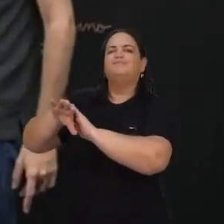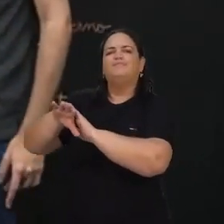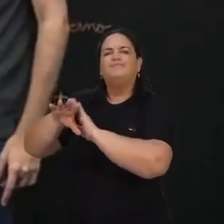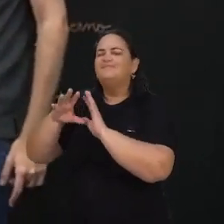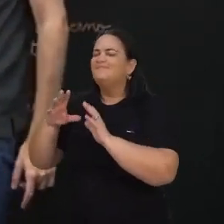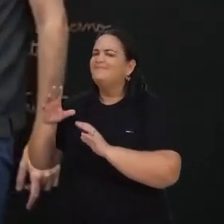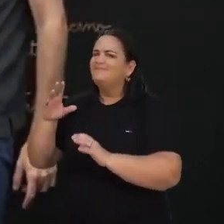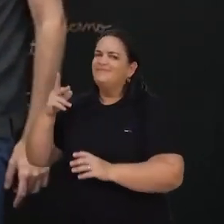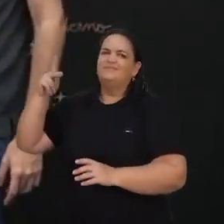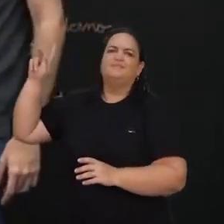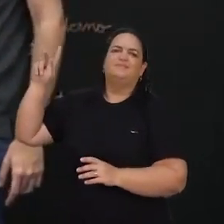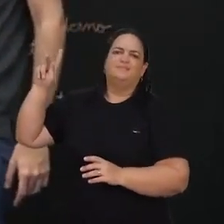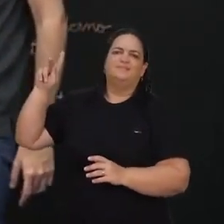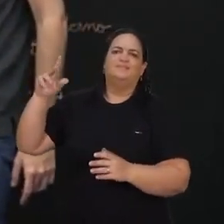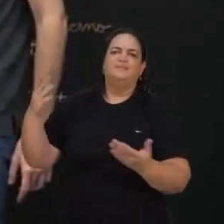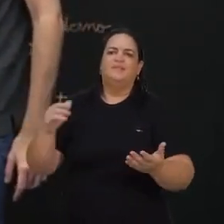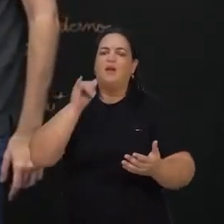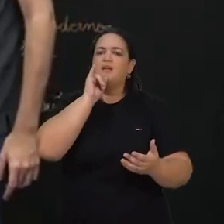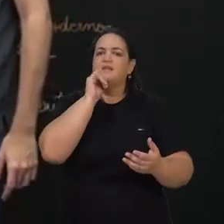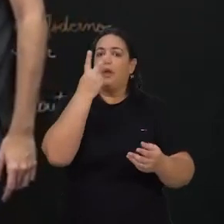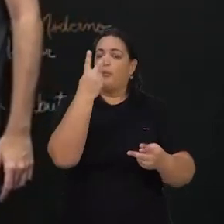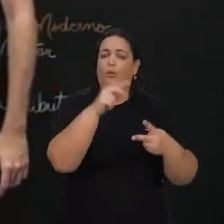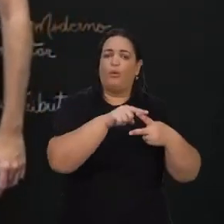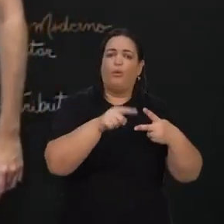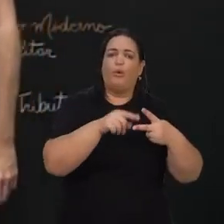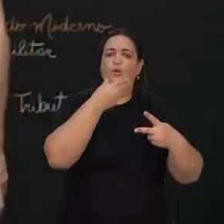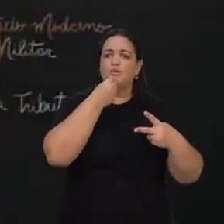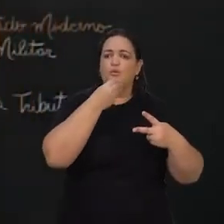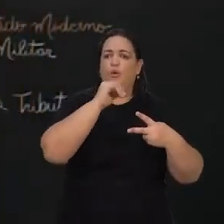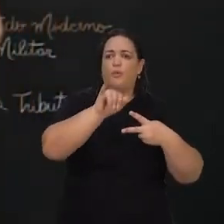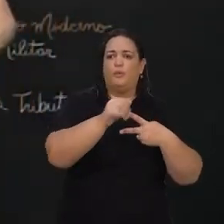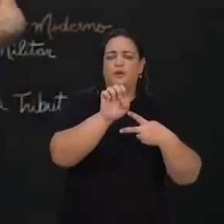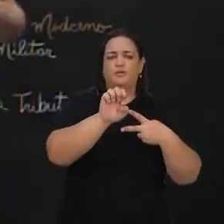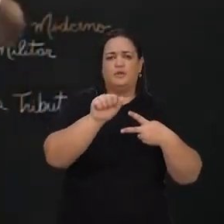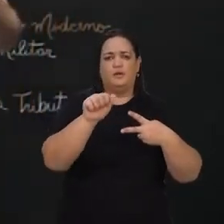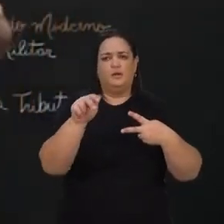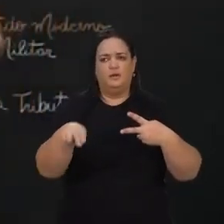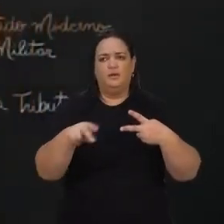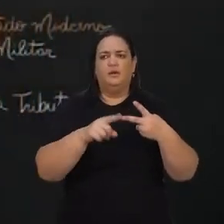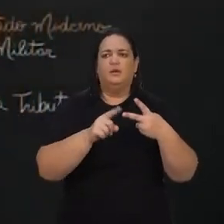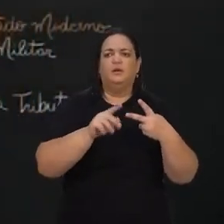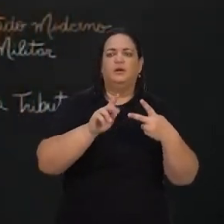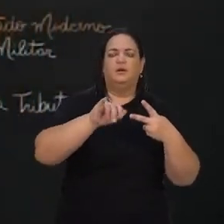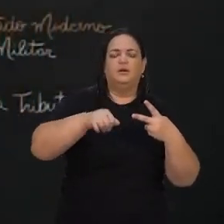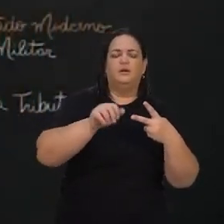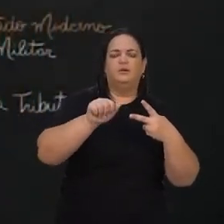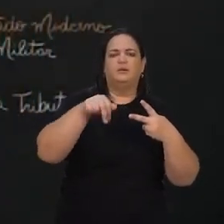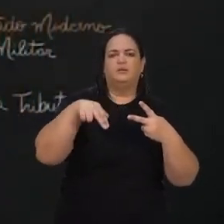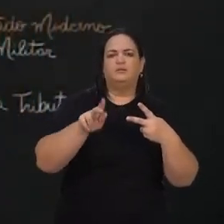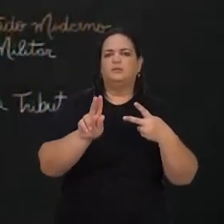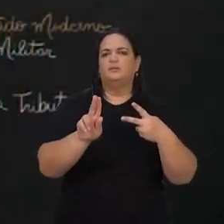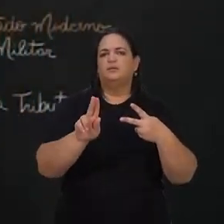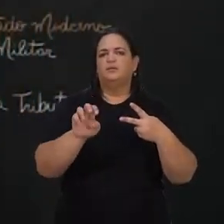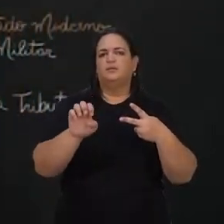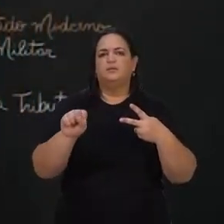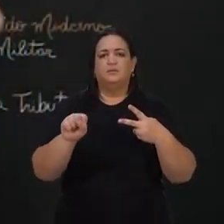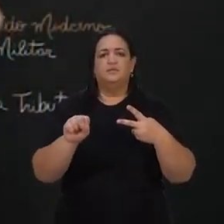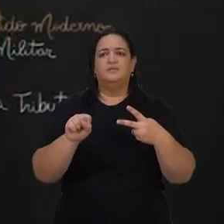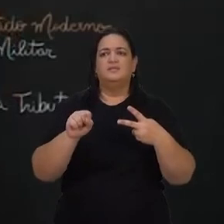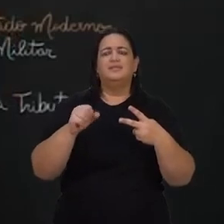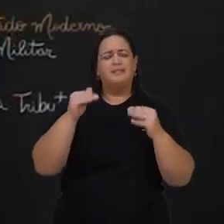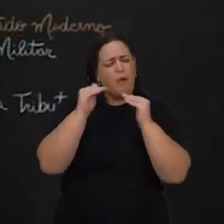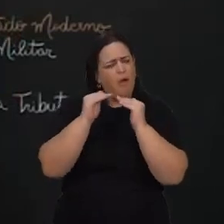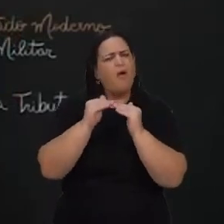alguns escritores da época, como Jean Bodin e Jacques Bossuet, que diziam que, na verdade, isso era aceito, isso devia